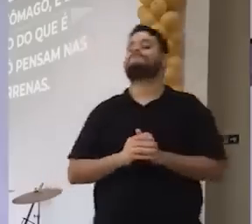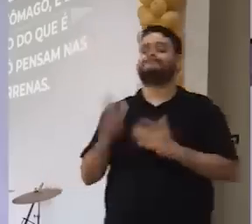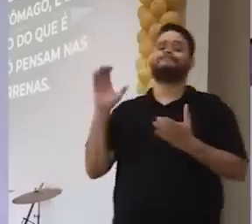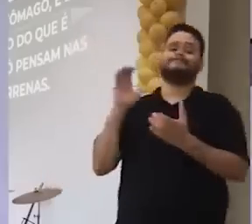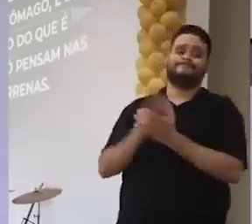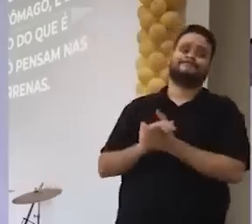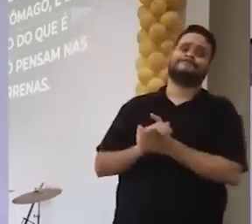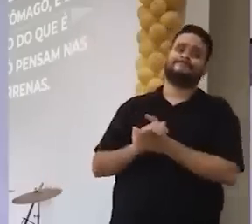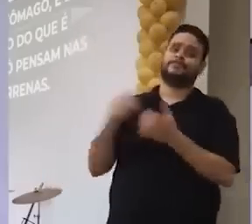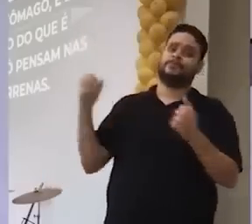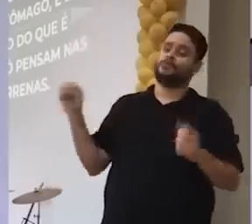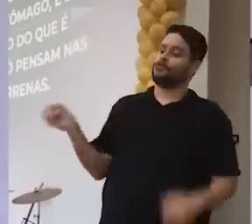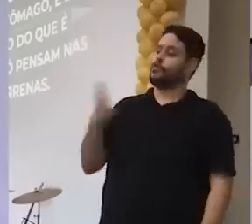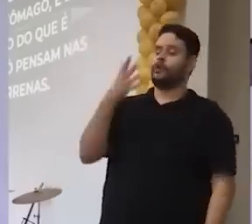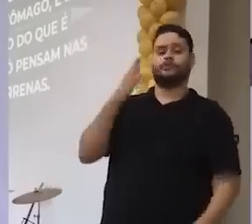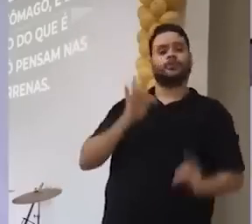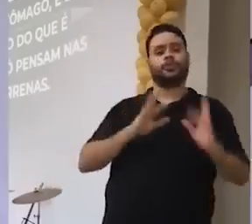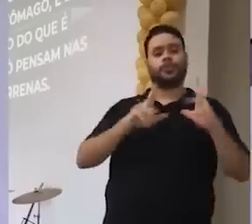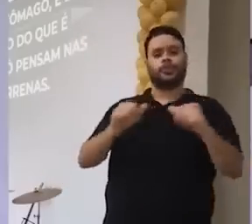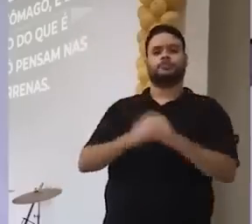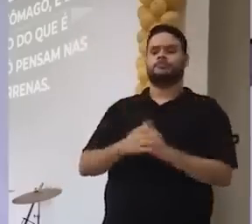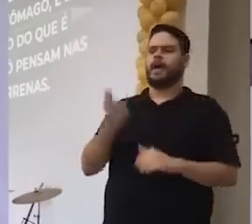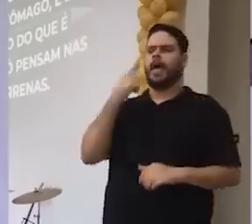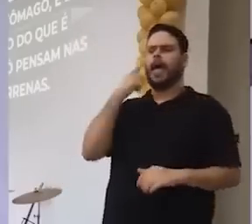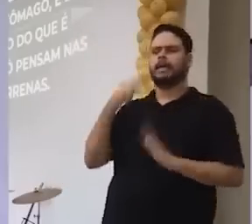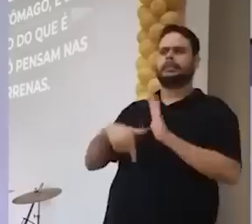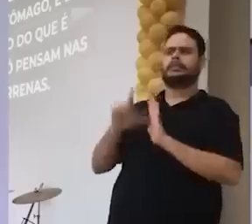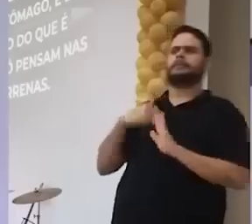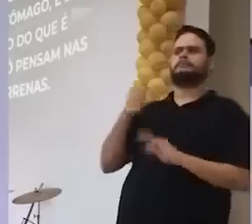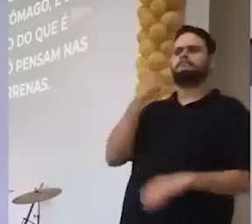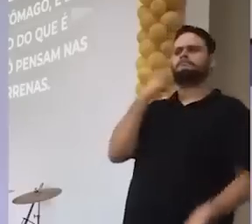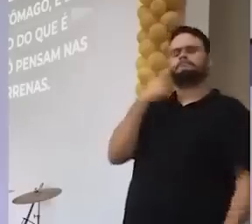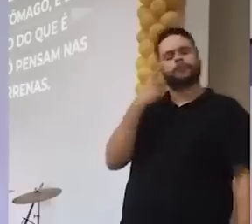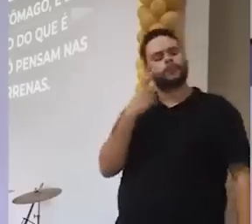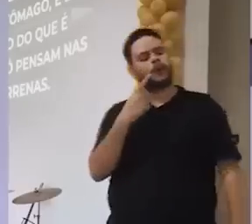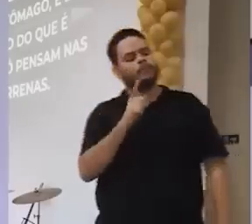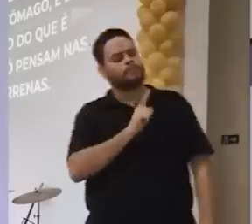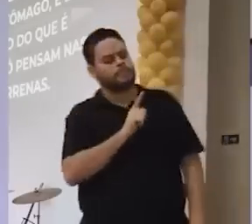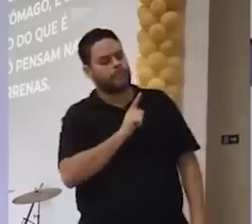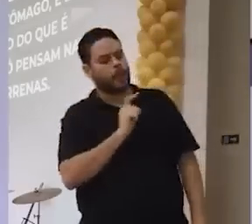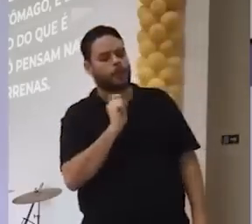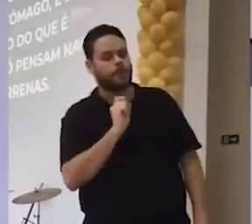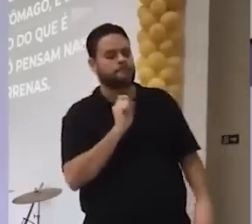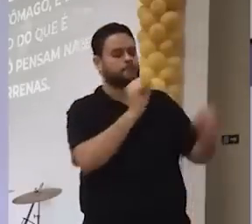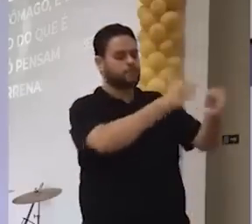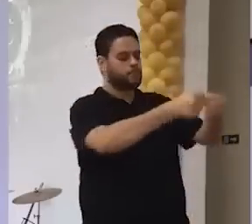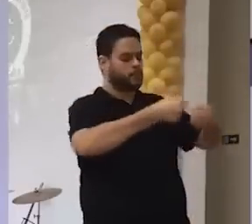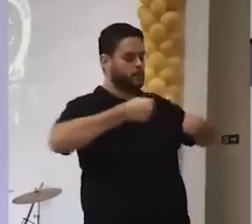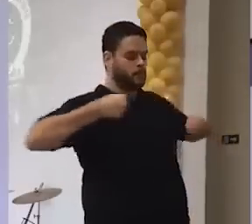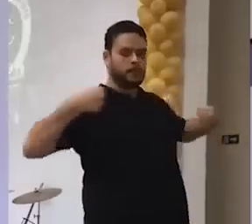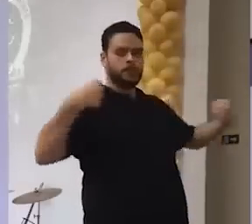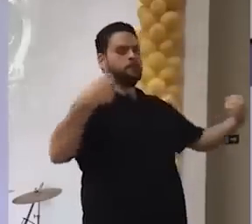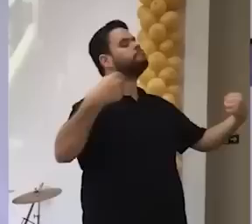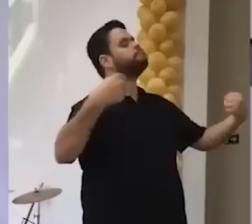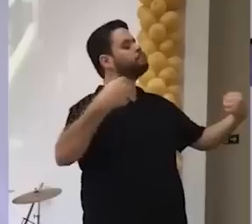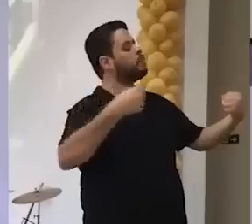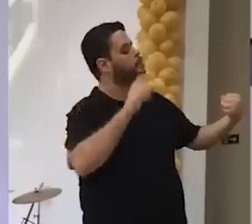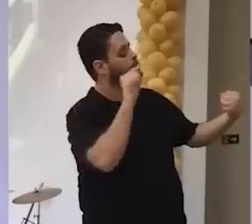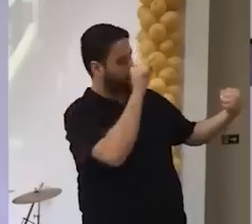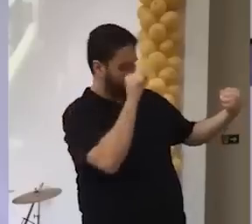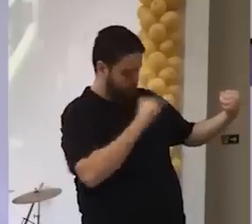Mas antes de ir para a loja, ele disse assim: vamos dar uma olhadinha no que nós já temos? Abriu um mega de um armário e